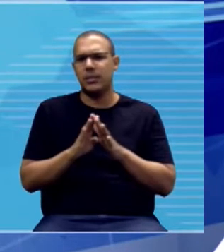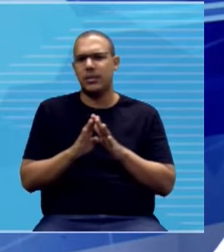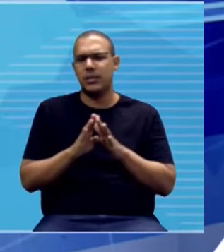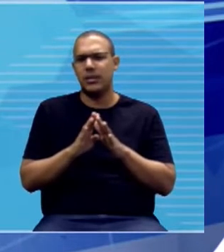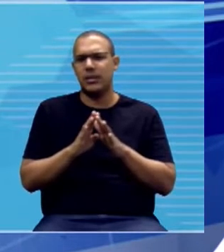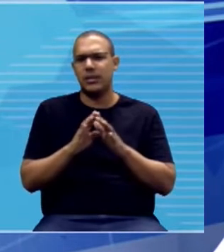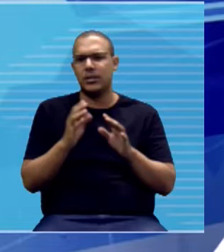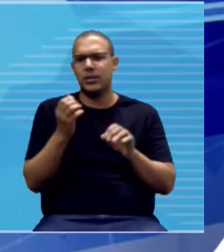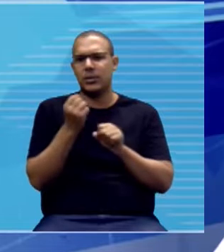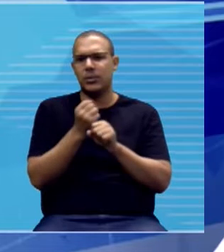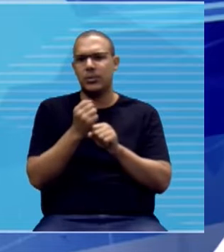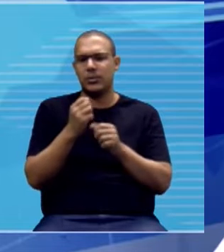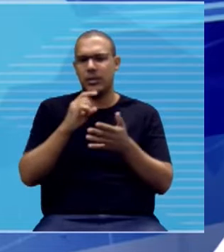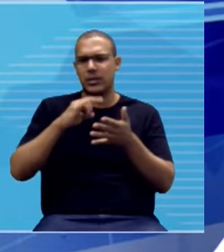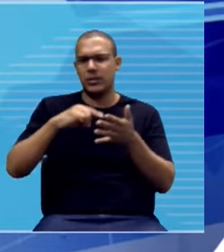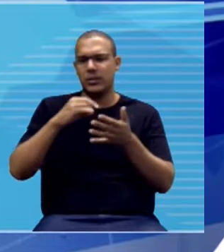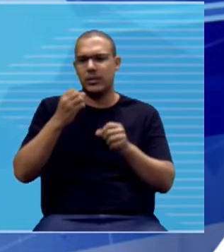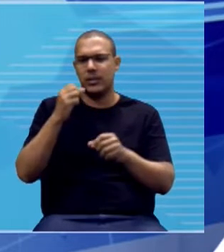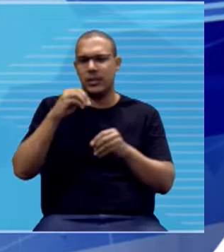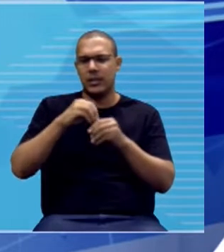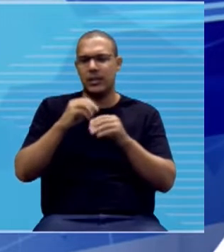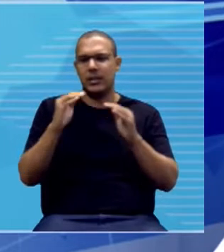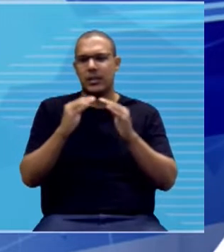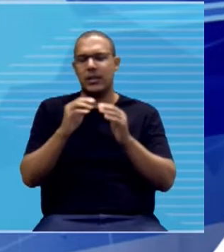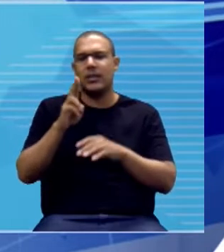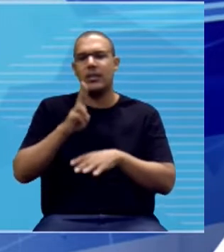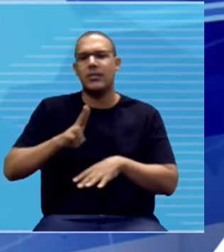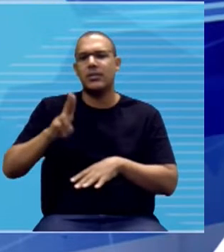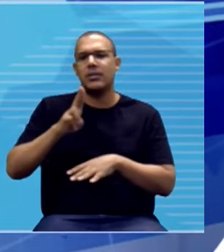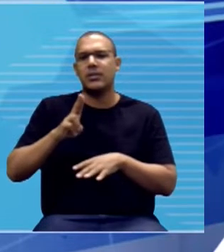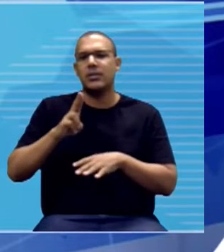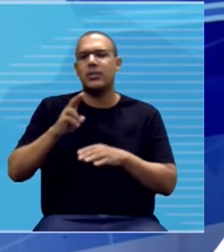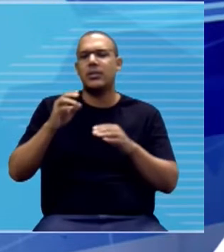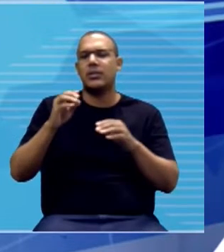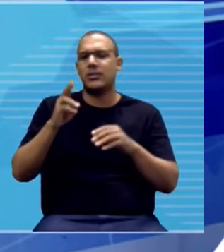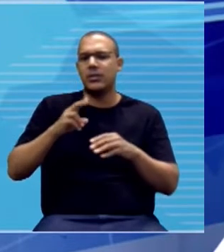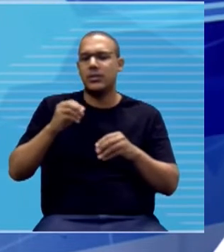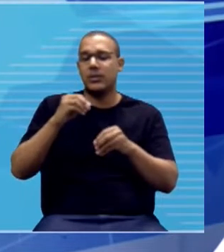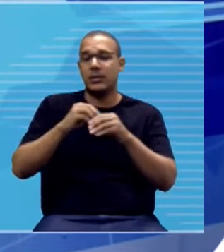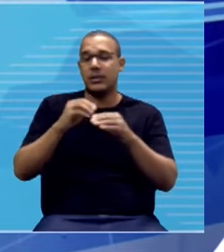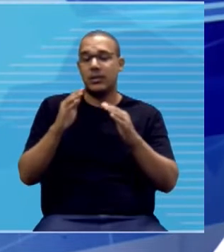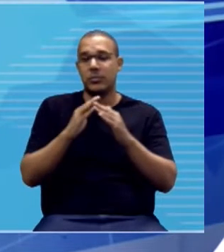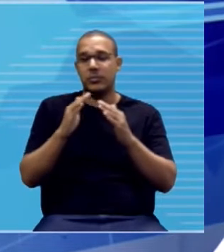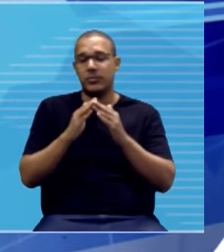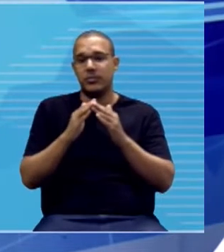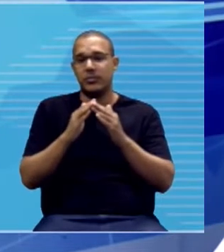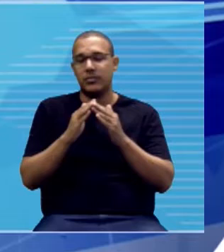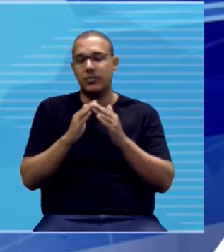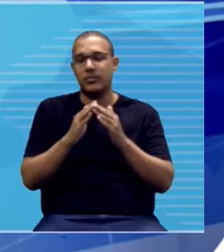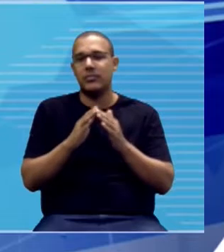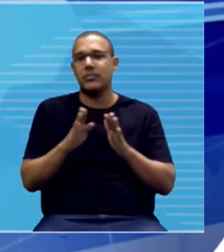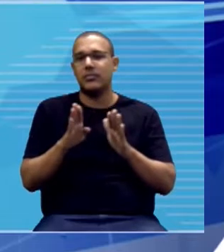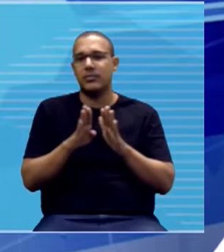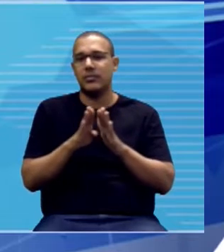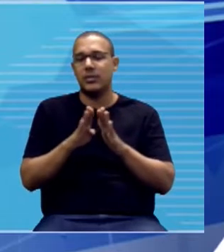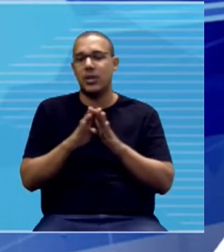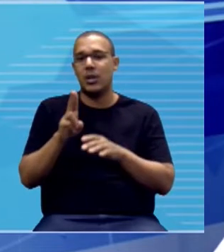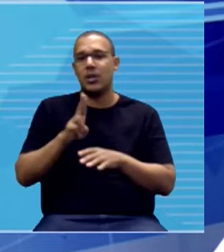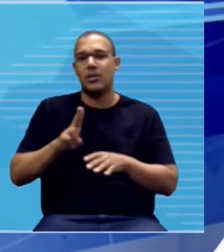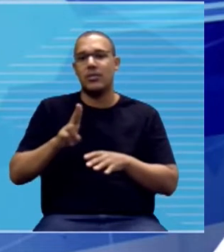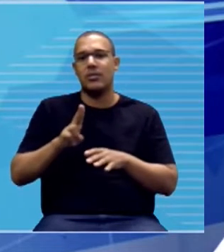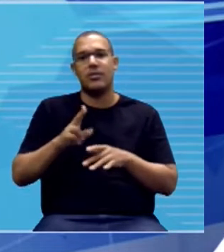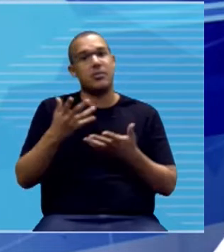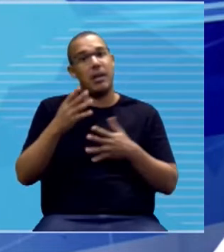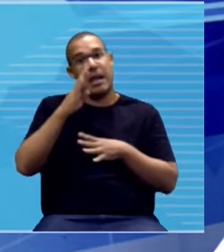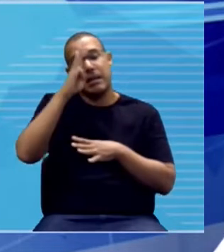tem em casa, certo? Você usa energia elétrica o tempo inteiro na sua casa, mas isso gera também um consumo, não é de graça